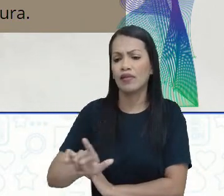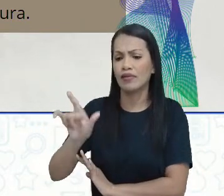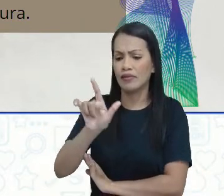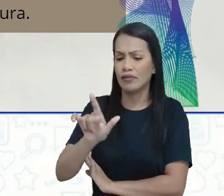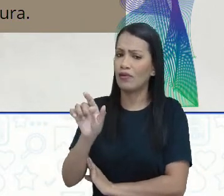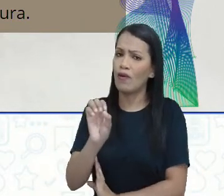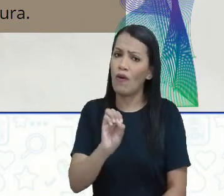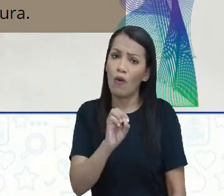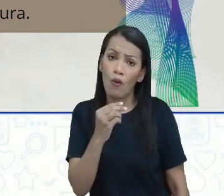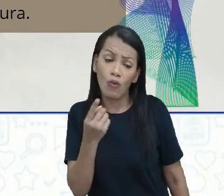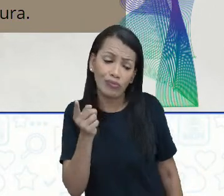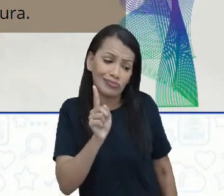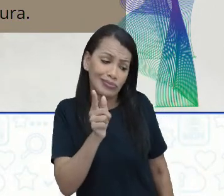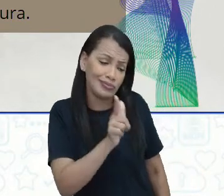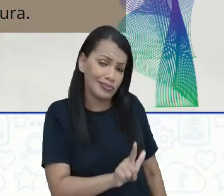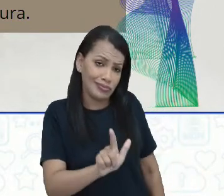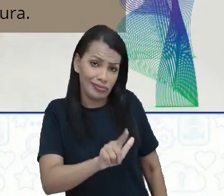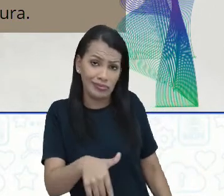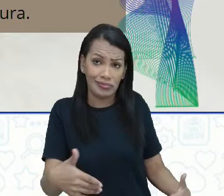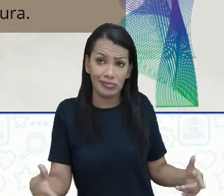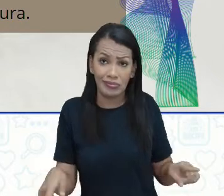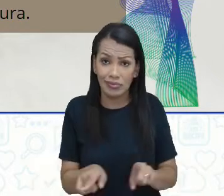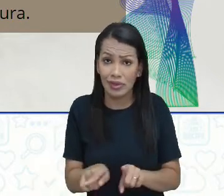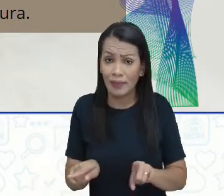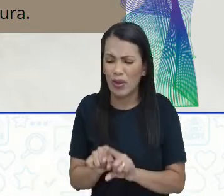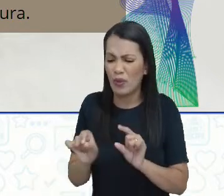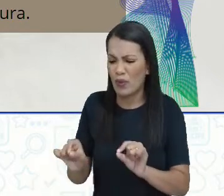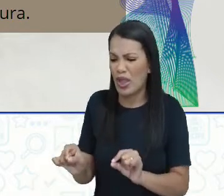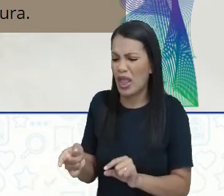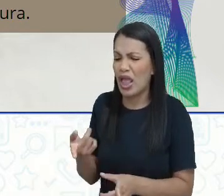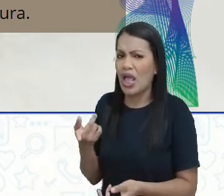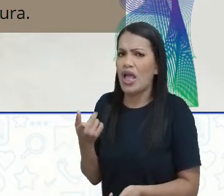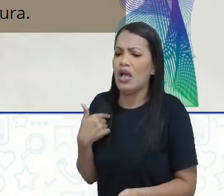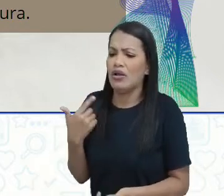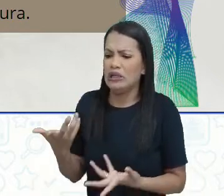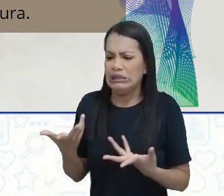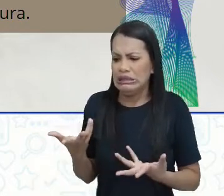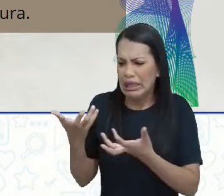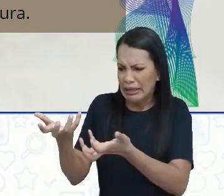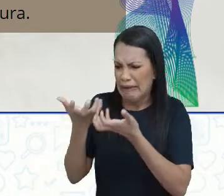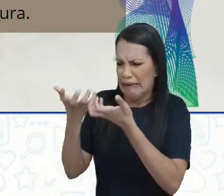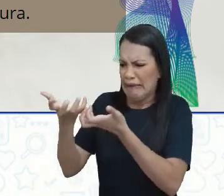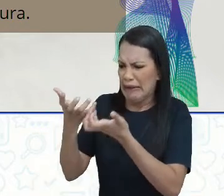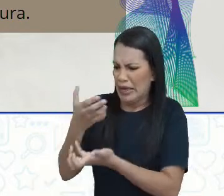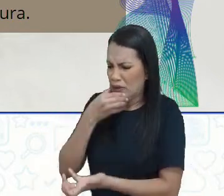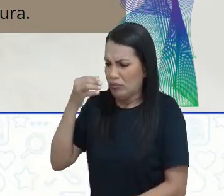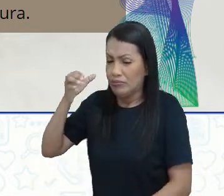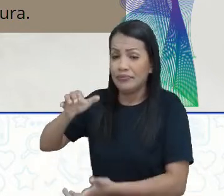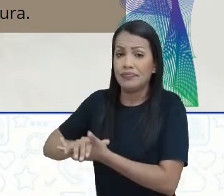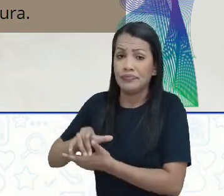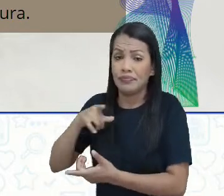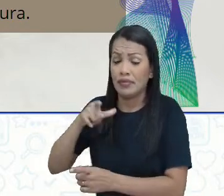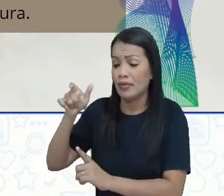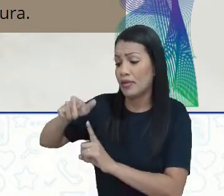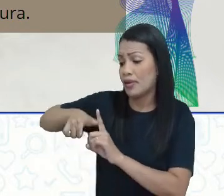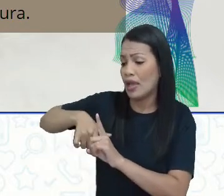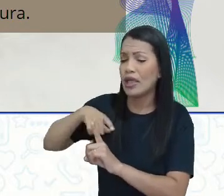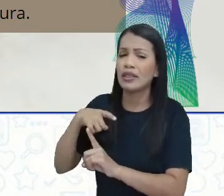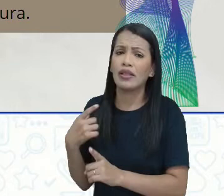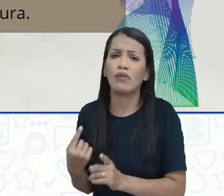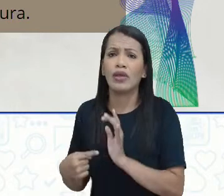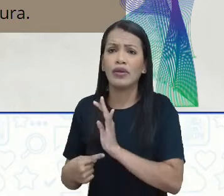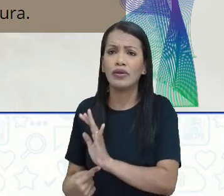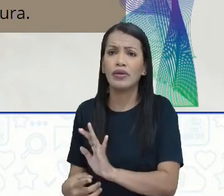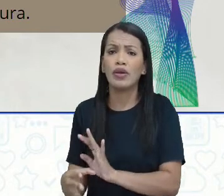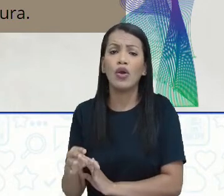literário. A ambição do marido e os desejos diferentes das personagens. Então, aqui a gente tem o conflito sendo